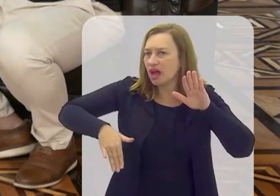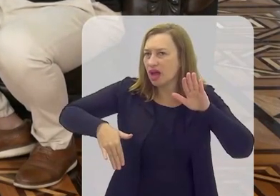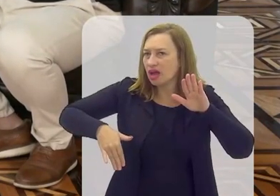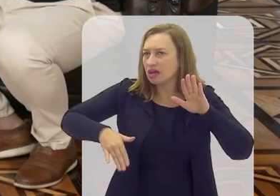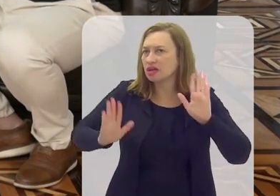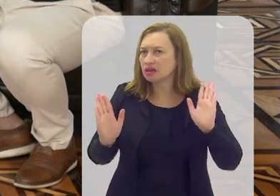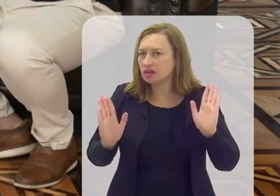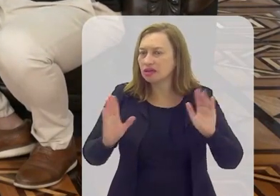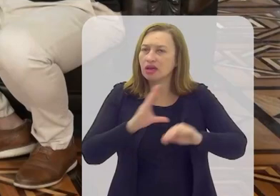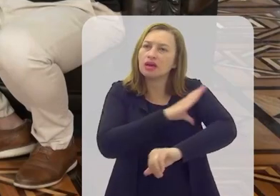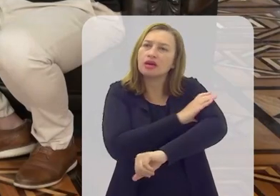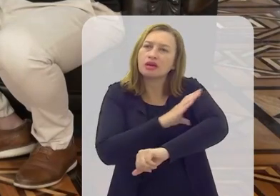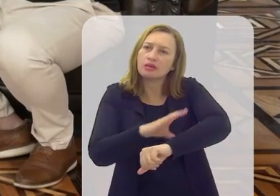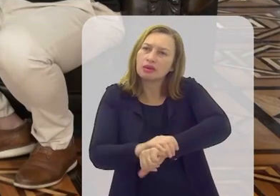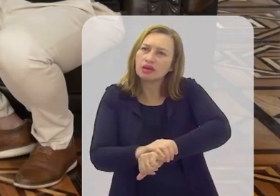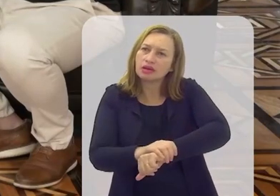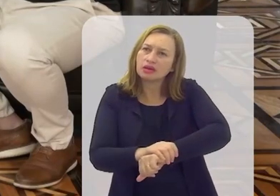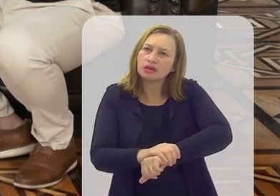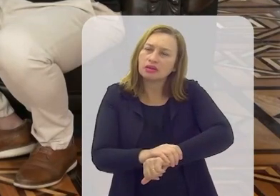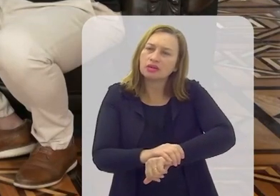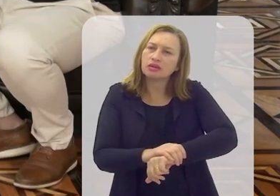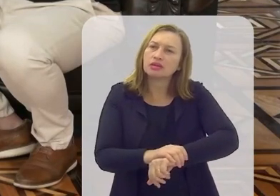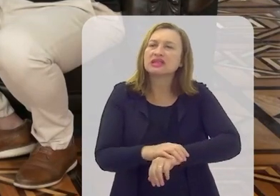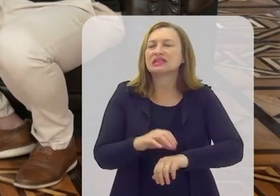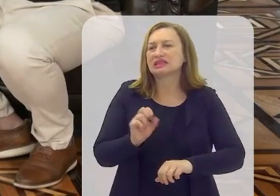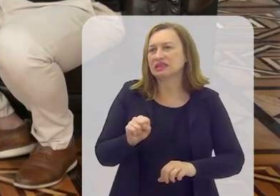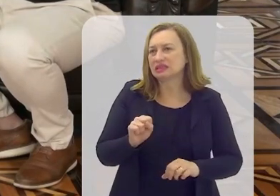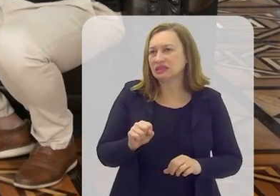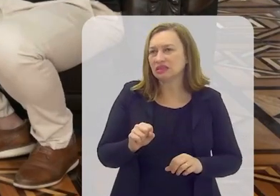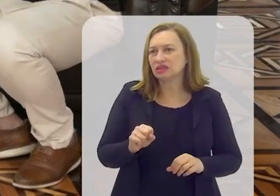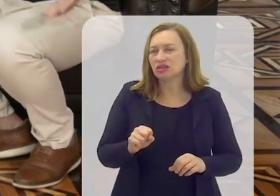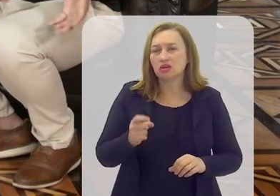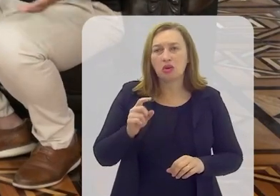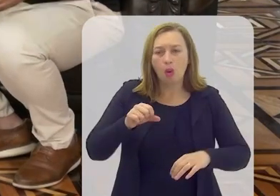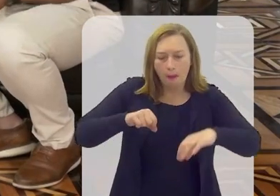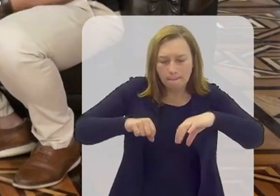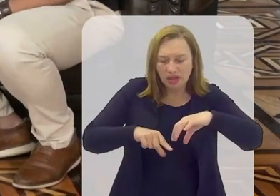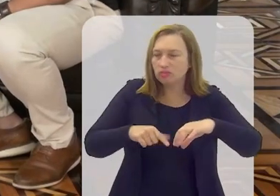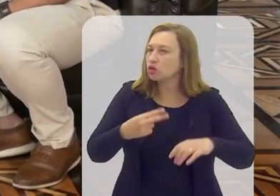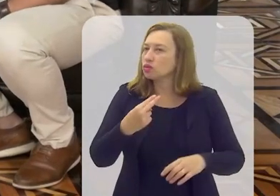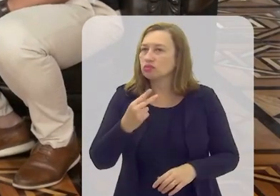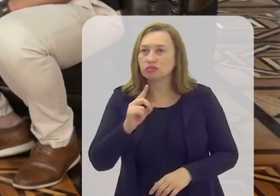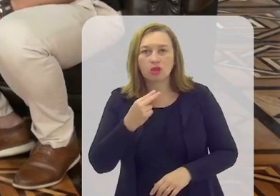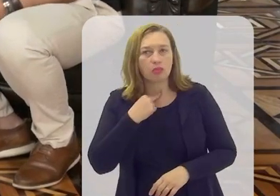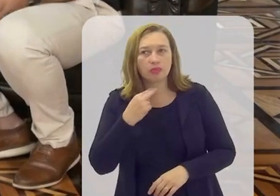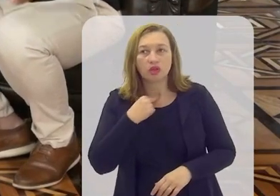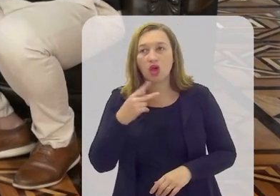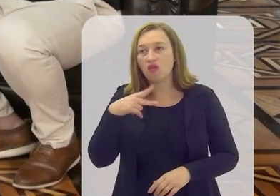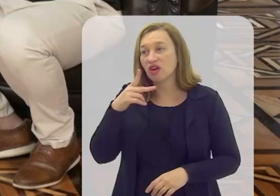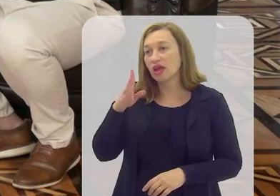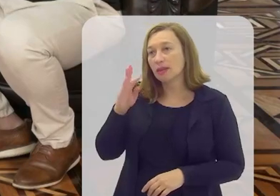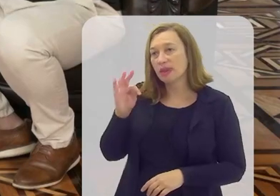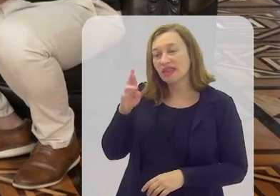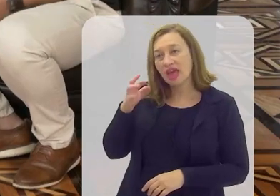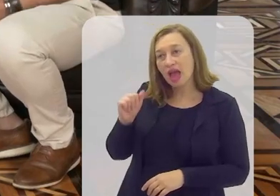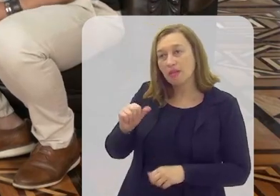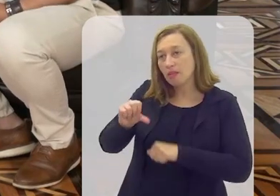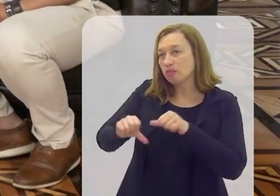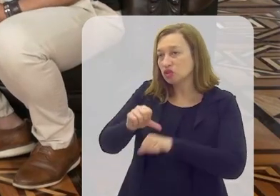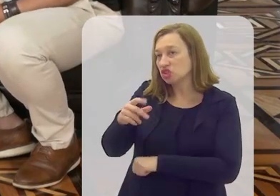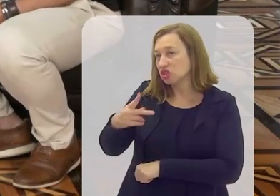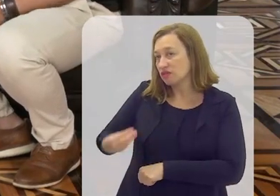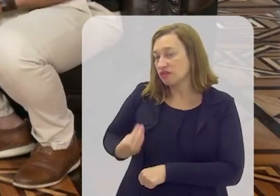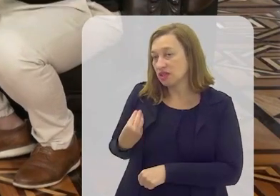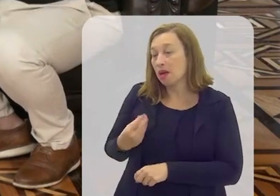praia ainda, é de uma assembleia mais, isso mostra que ele é mais, não joga futebol. Já falei para ele, Beterraba, muda de